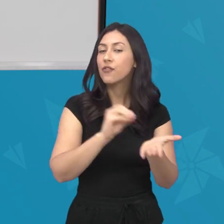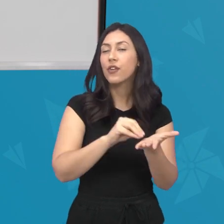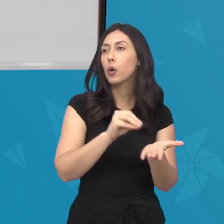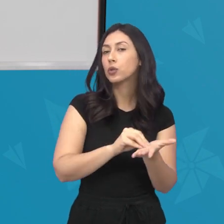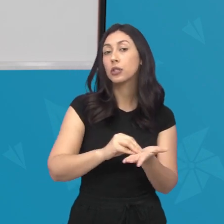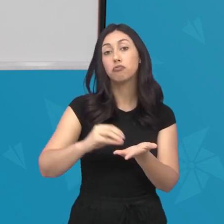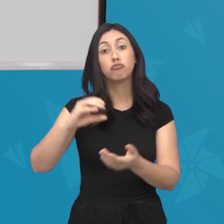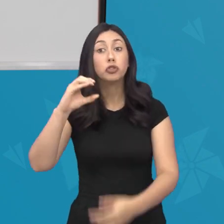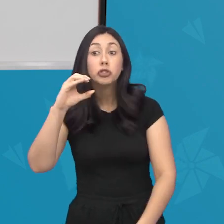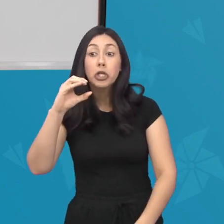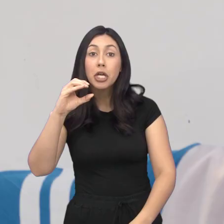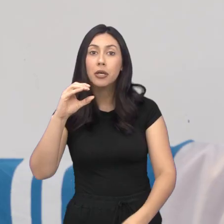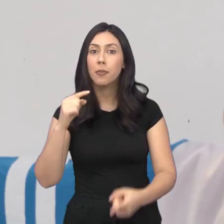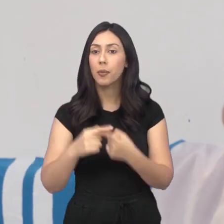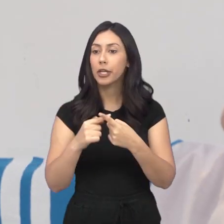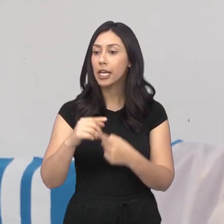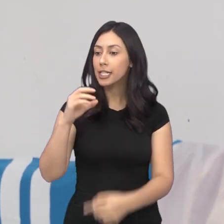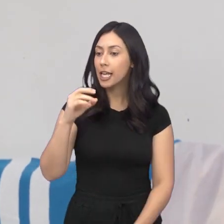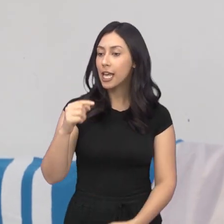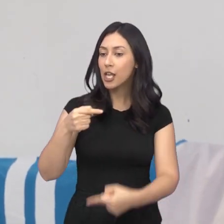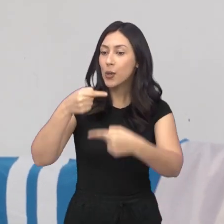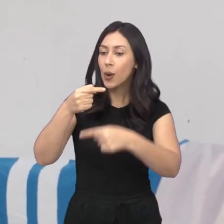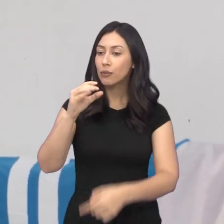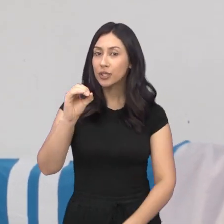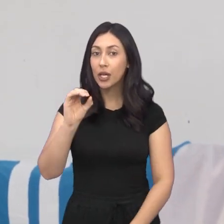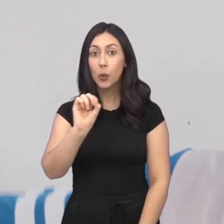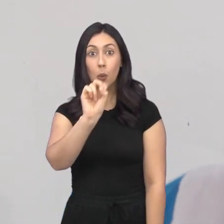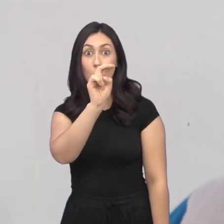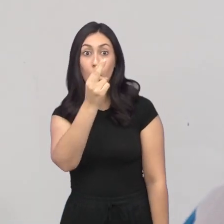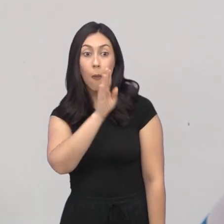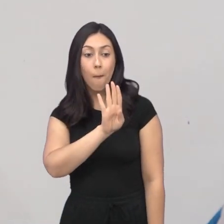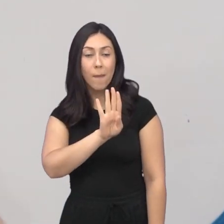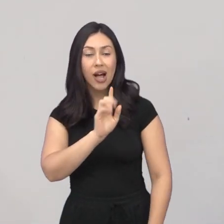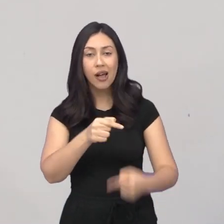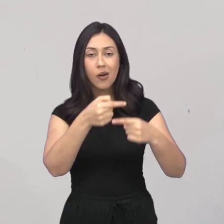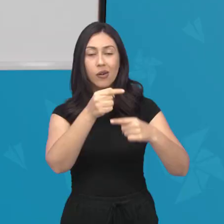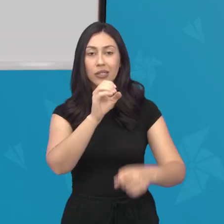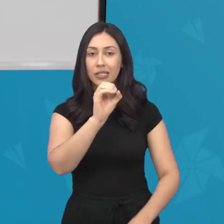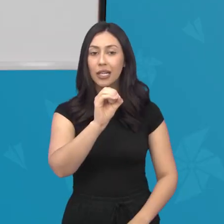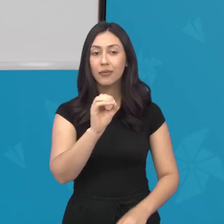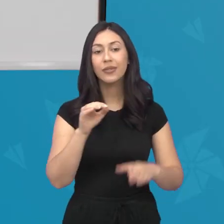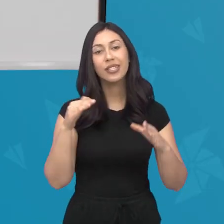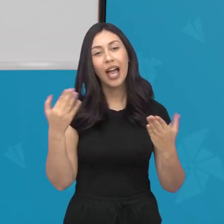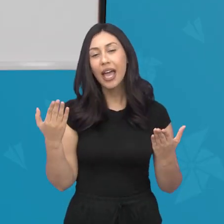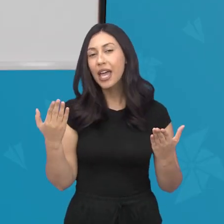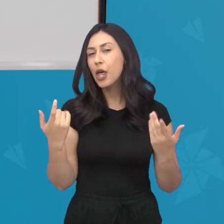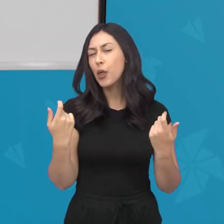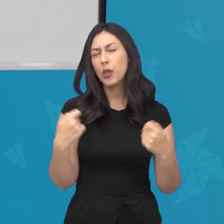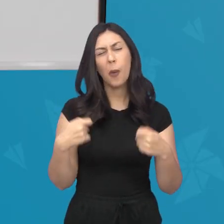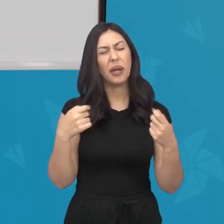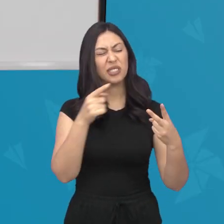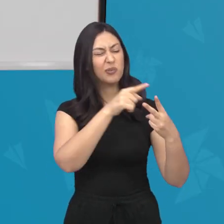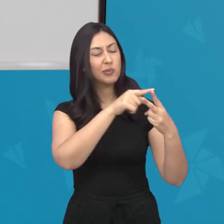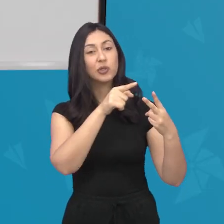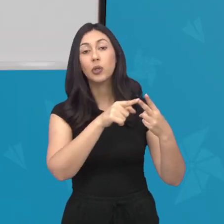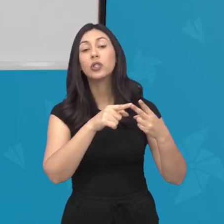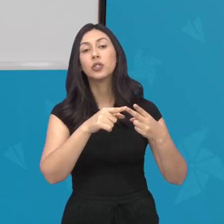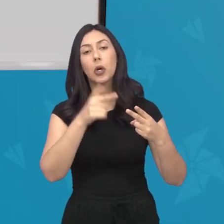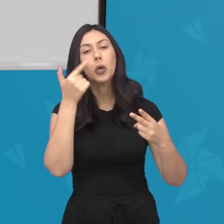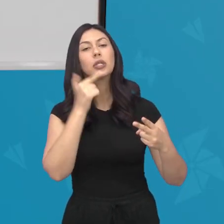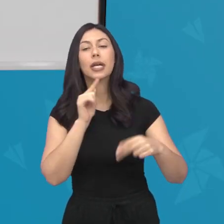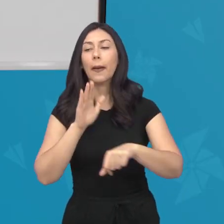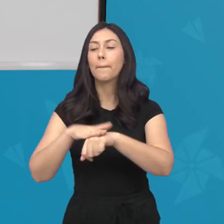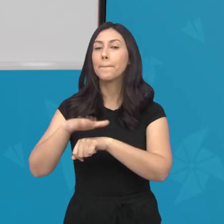o C é zero ou o B é zero. Daí você não precisa fazer esse tipo de solução, há soluções mais